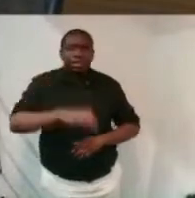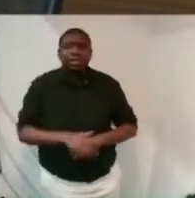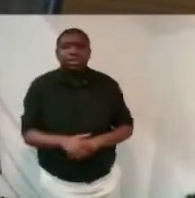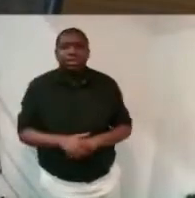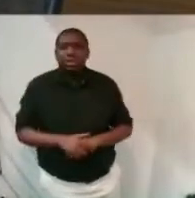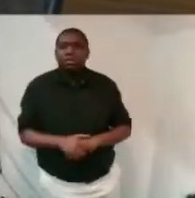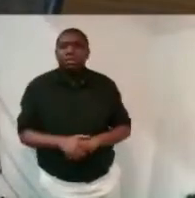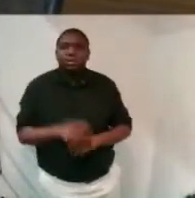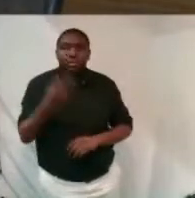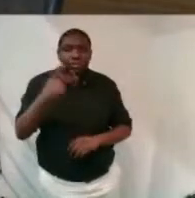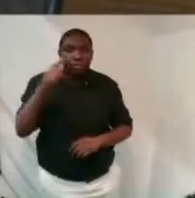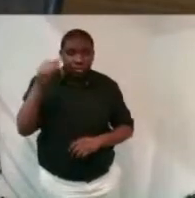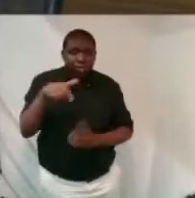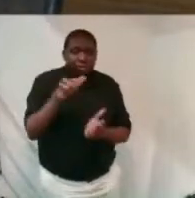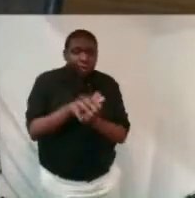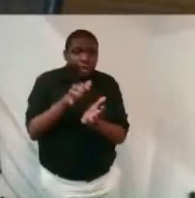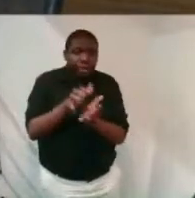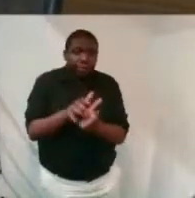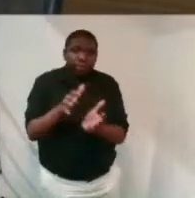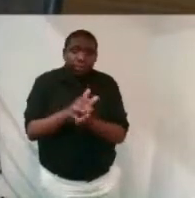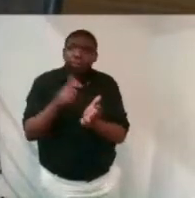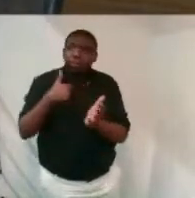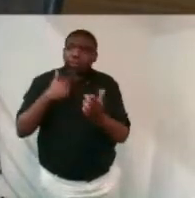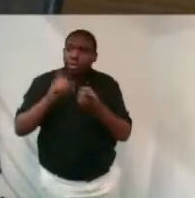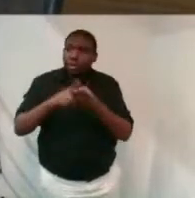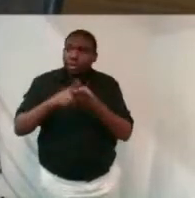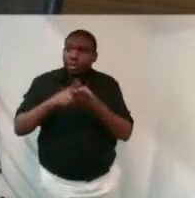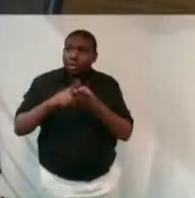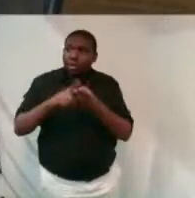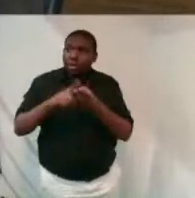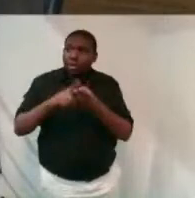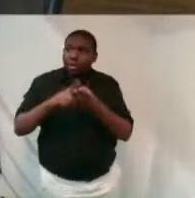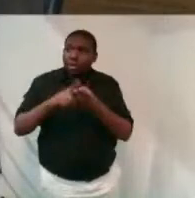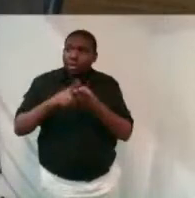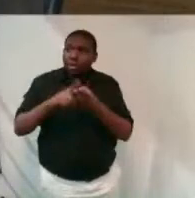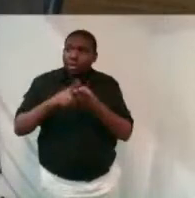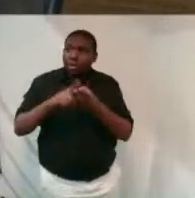MP do Pernambuco, e eu peço uma salva de palmas também para a Cristiane,